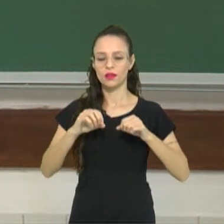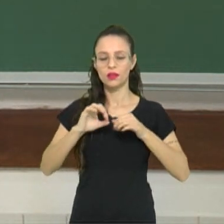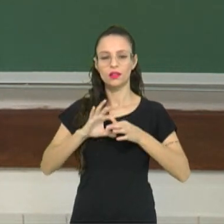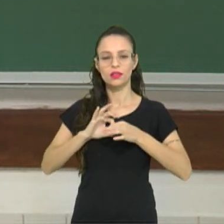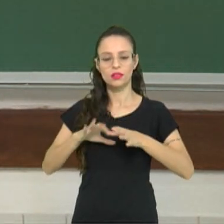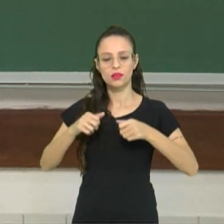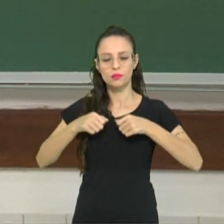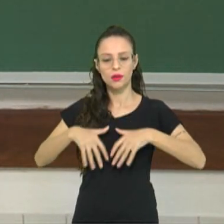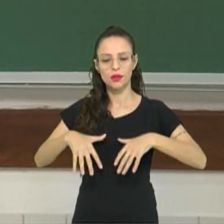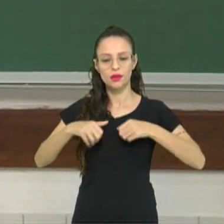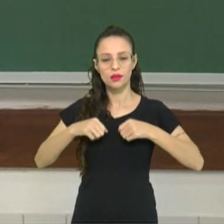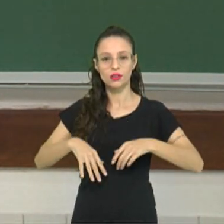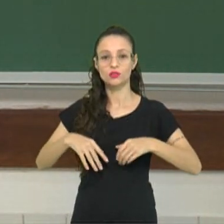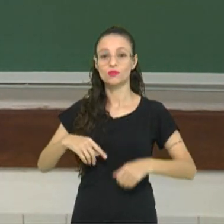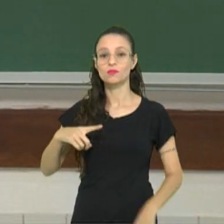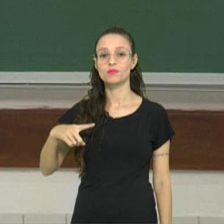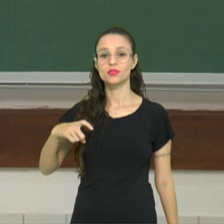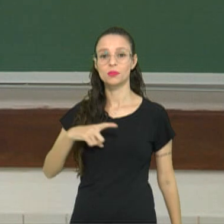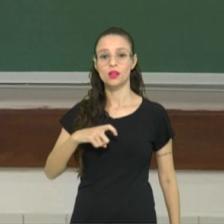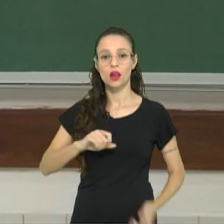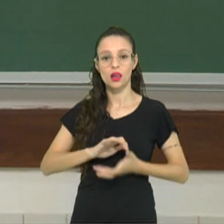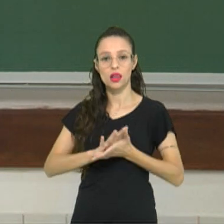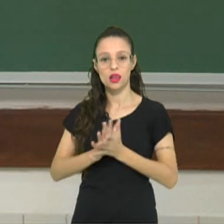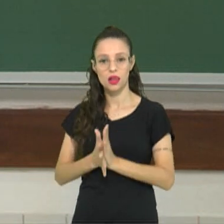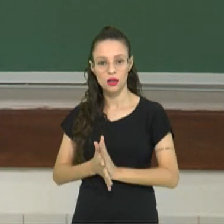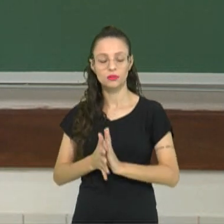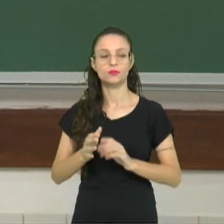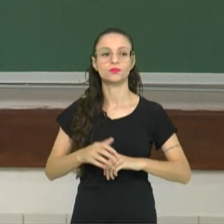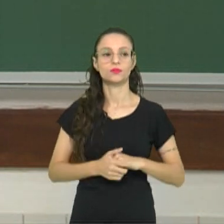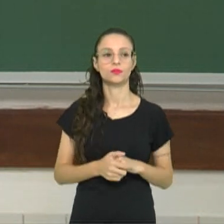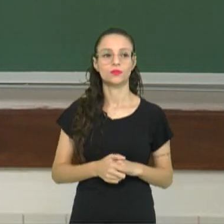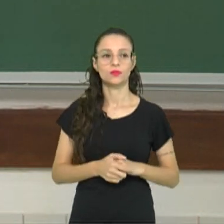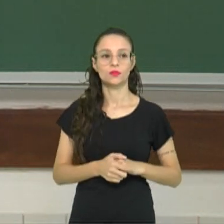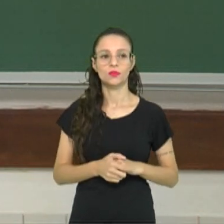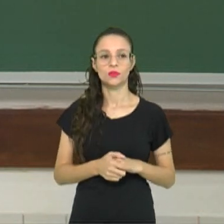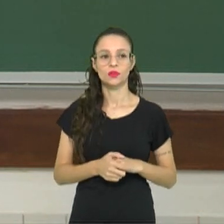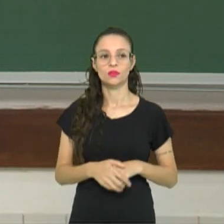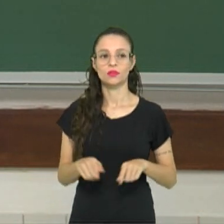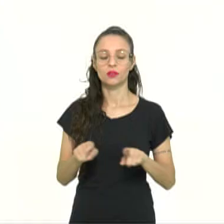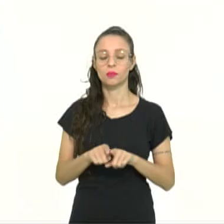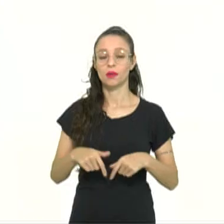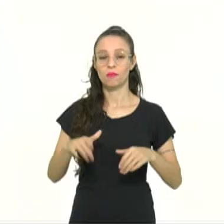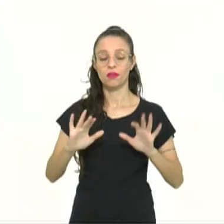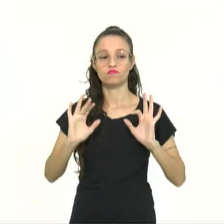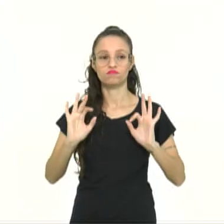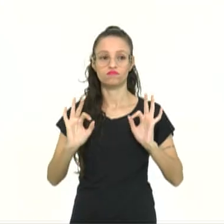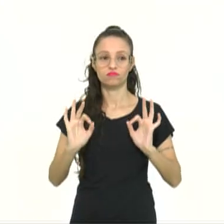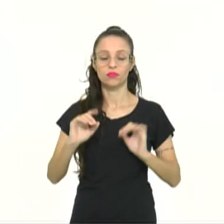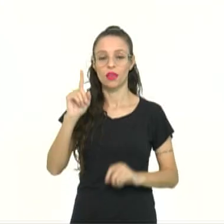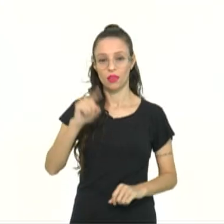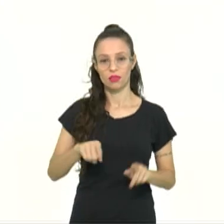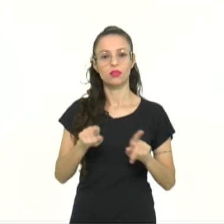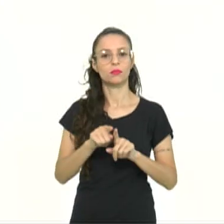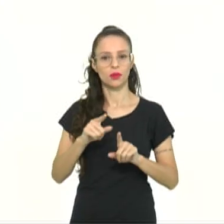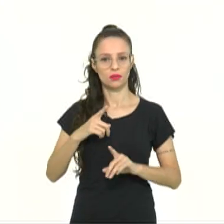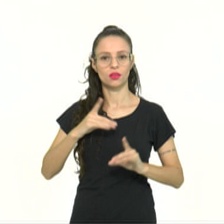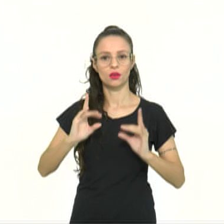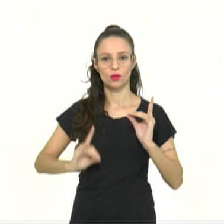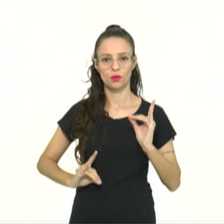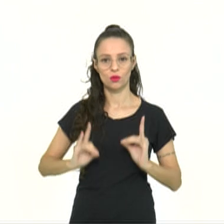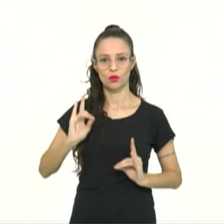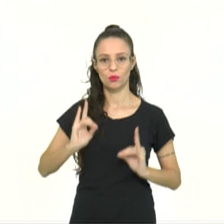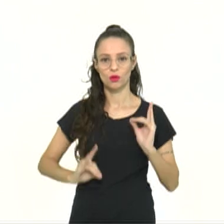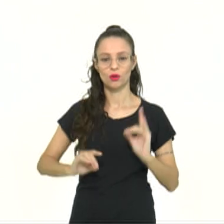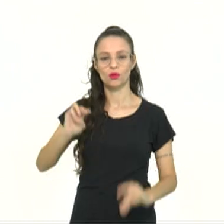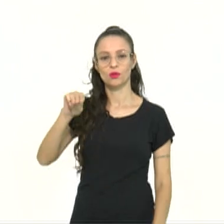que vai matando os espermatozoides, ele é mais antigo ali. E um mais moderninho ali, que ele também tem hormônios, né? É o DIU